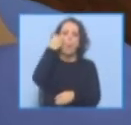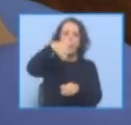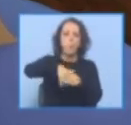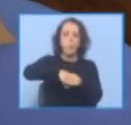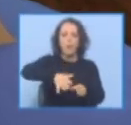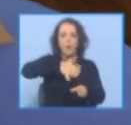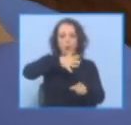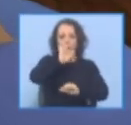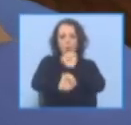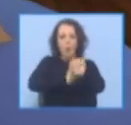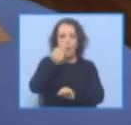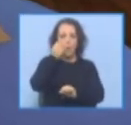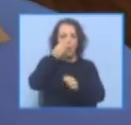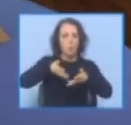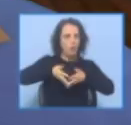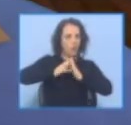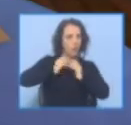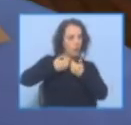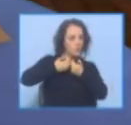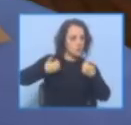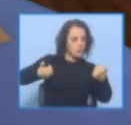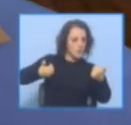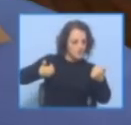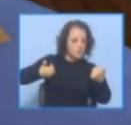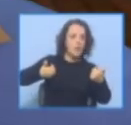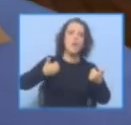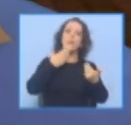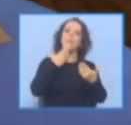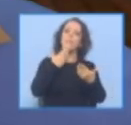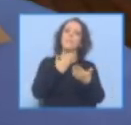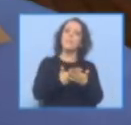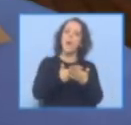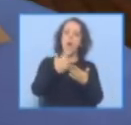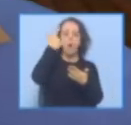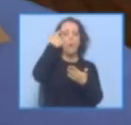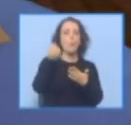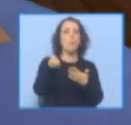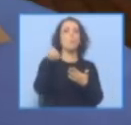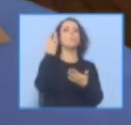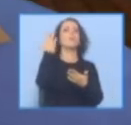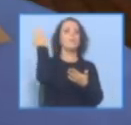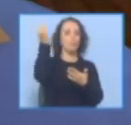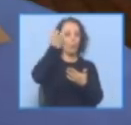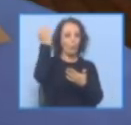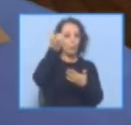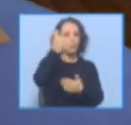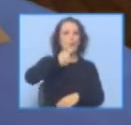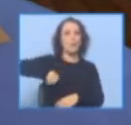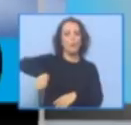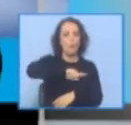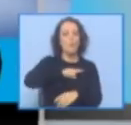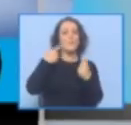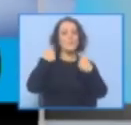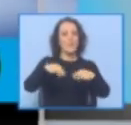argumentação de uma forma distanciada, crítica, para compreendermos e percebermos que a nossa cultura está povoada